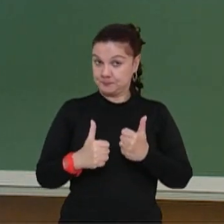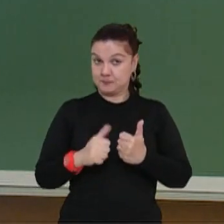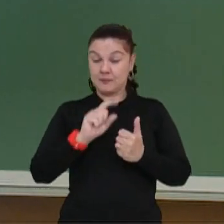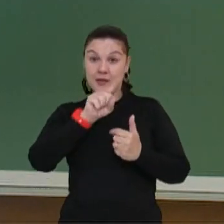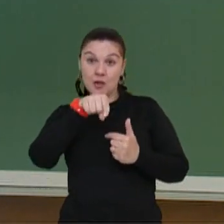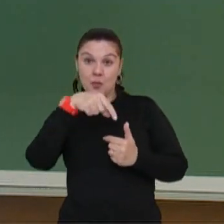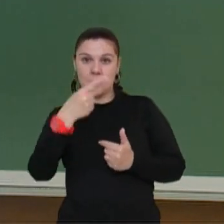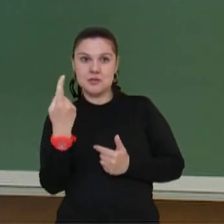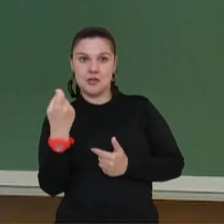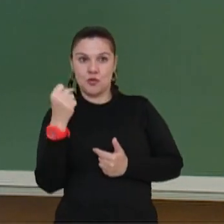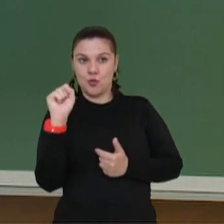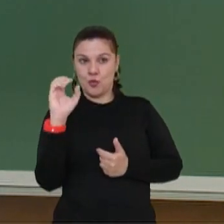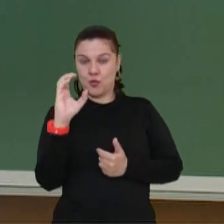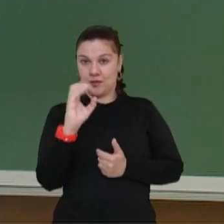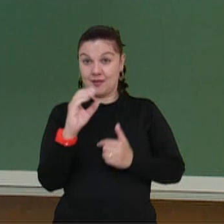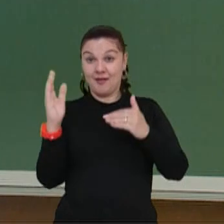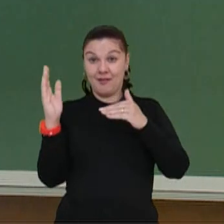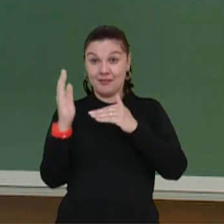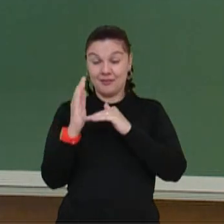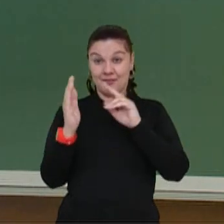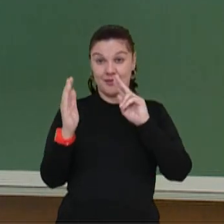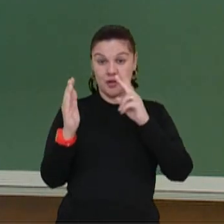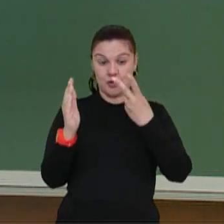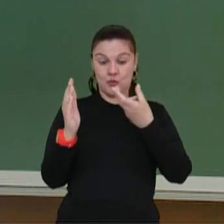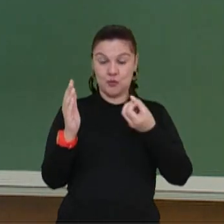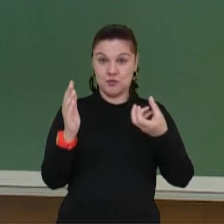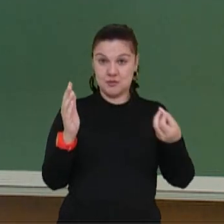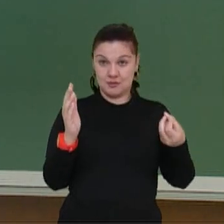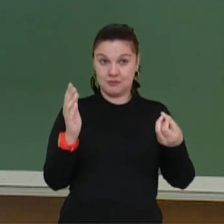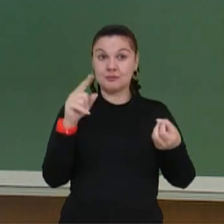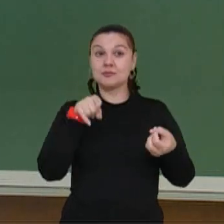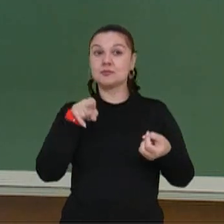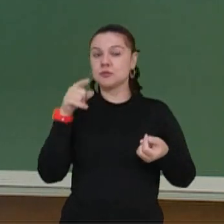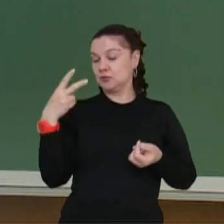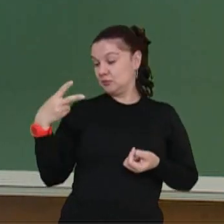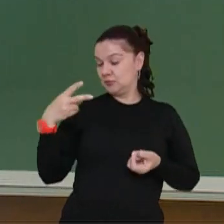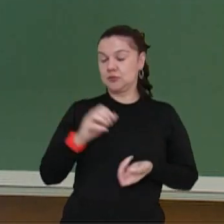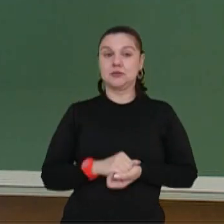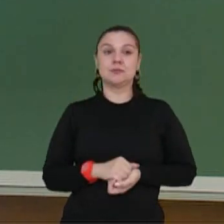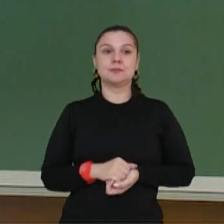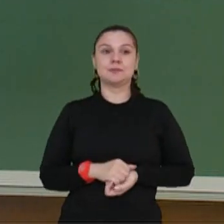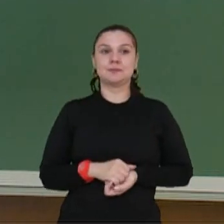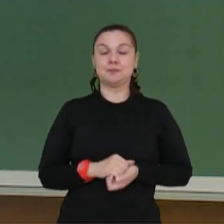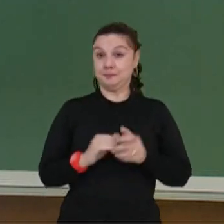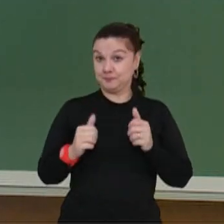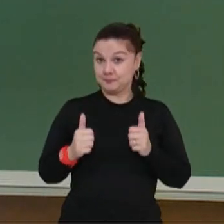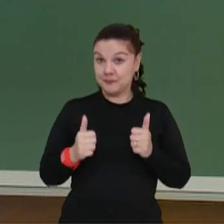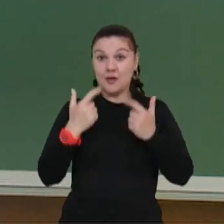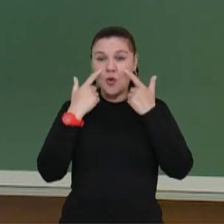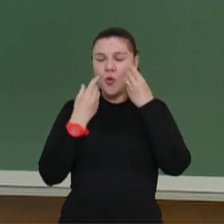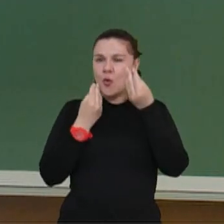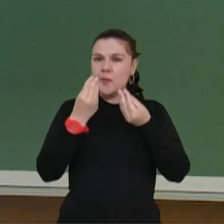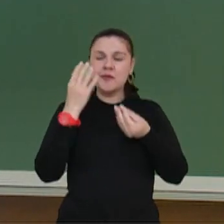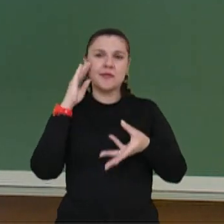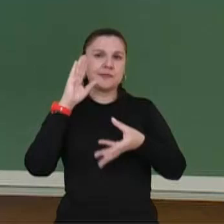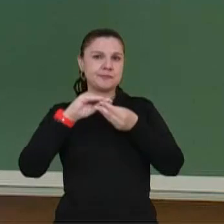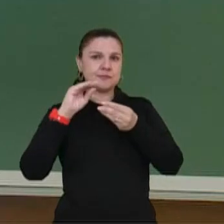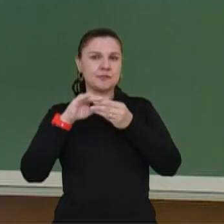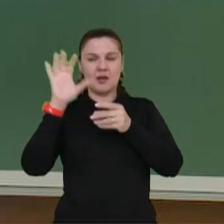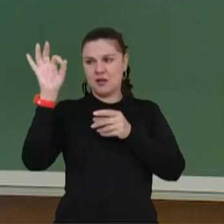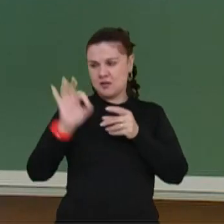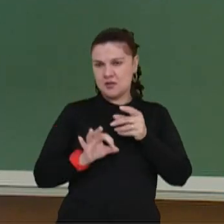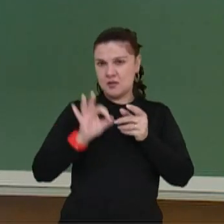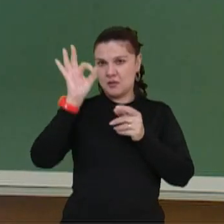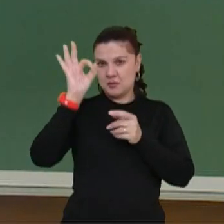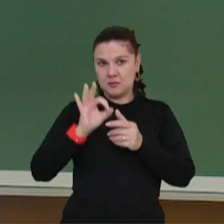Aí do 180 até o 200, exceto o 200, eu tenho quantas alturas? Eu tenho 2. E como é que eu vou chegar nessas porcentagens